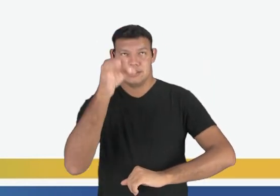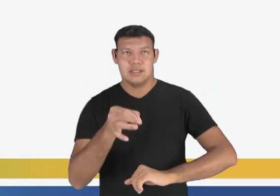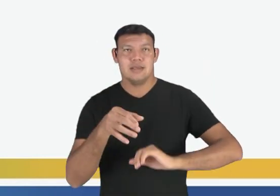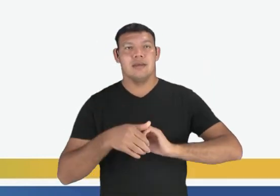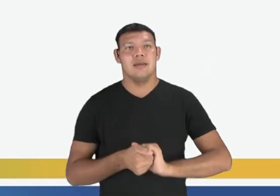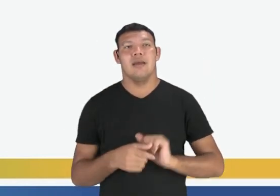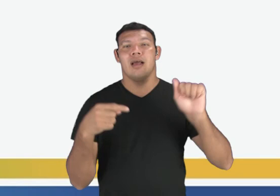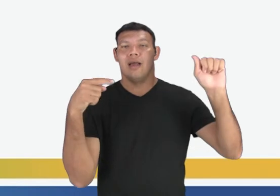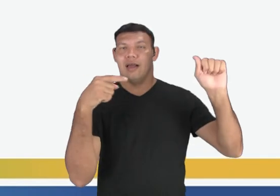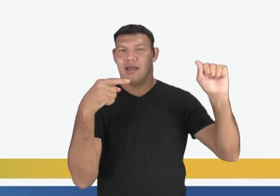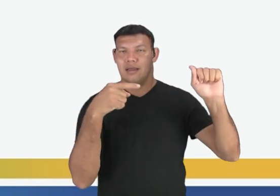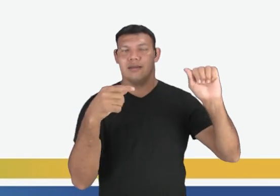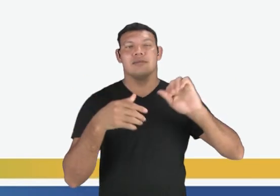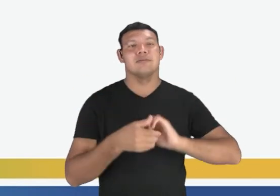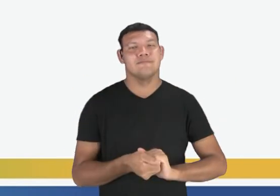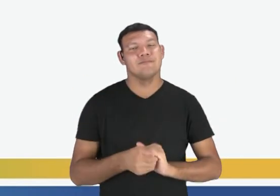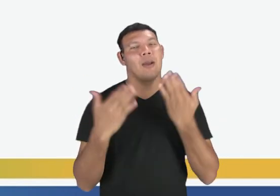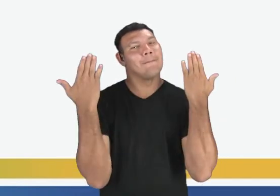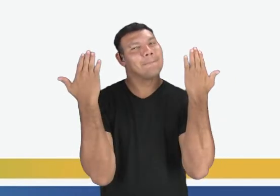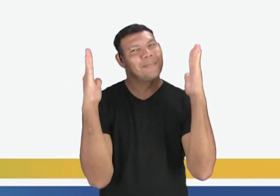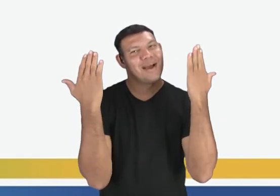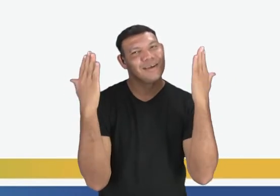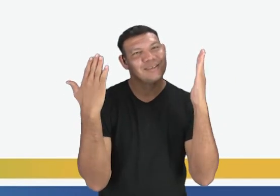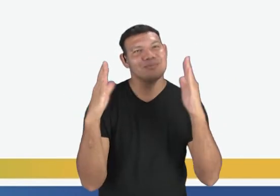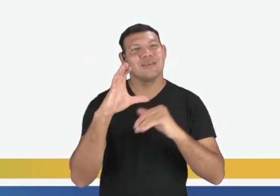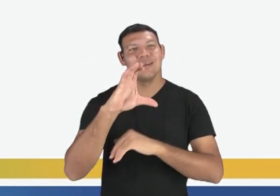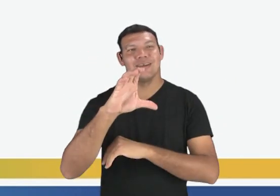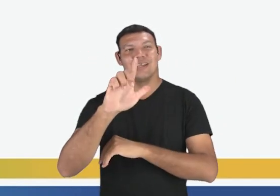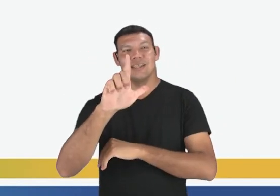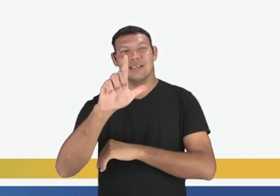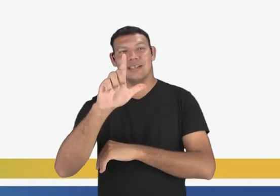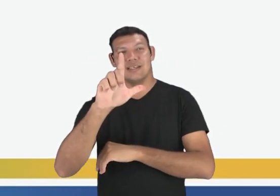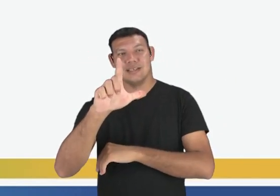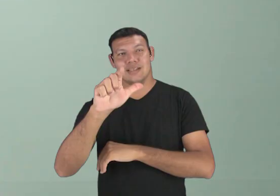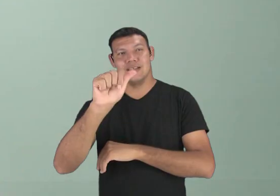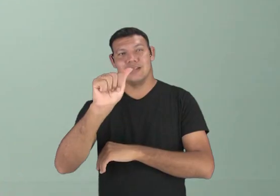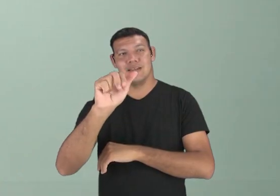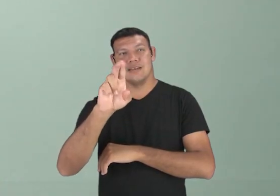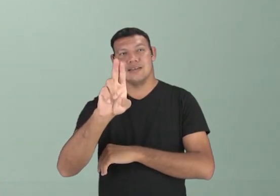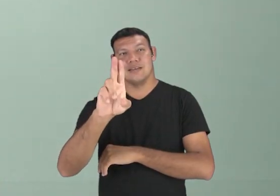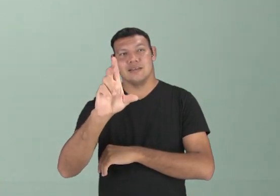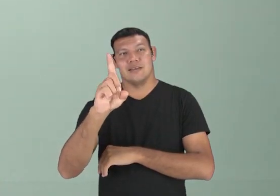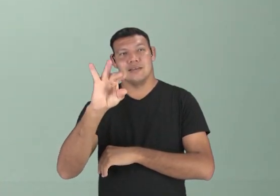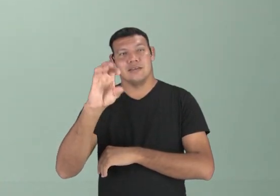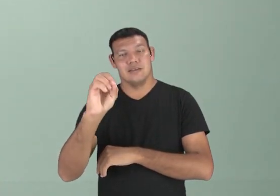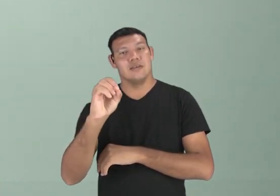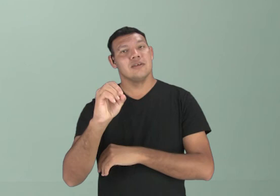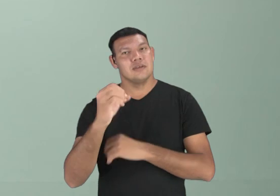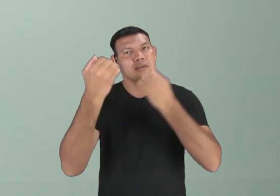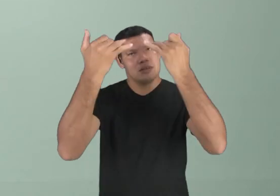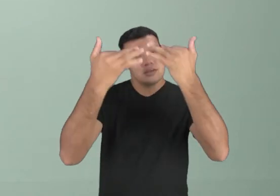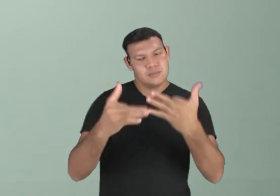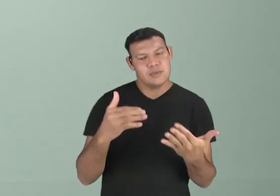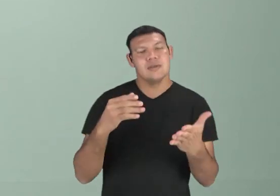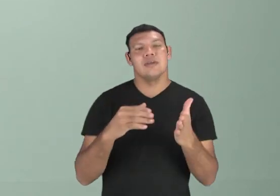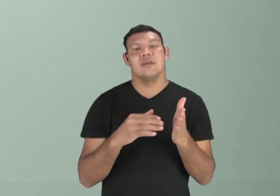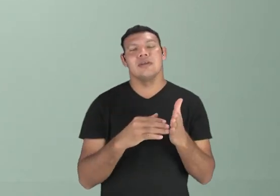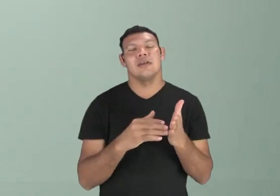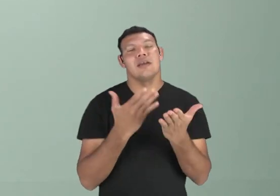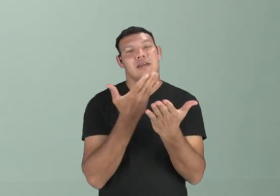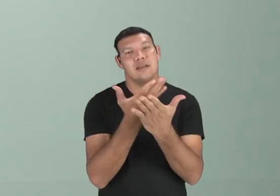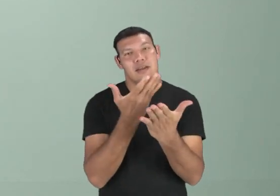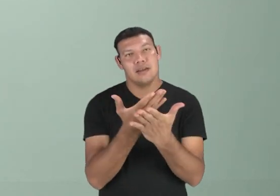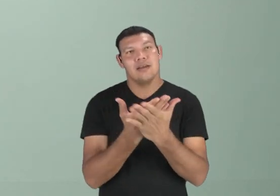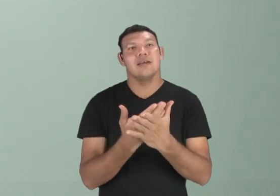correta é a letra A, tá certo, é o Cláudio Ptolomeu, que eu até fiz uma referência para ele na aula, e os mapas,